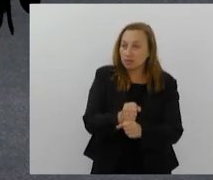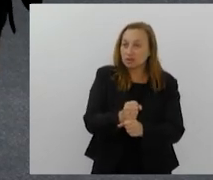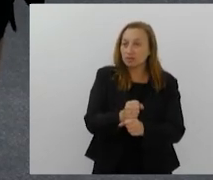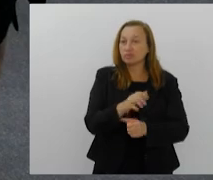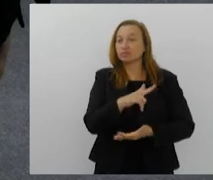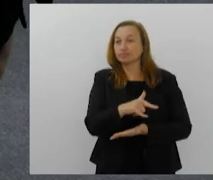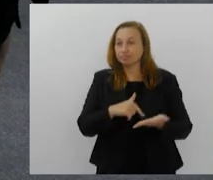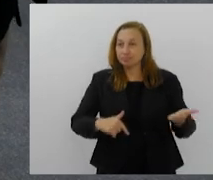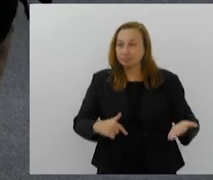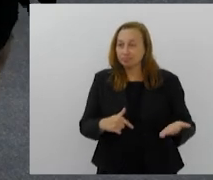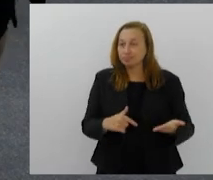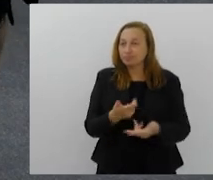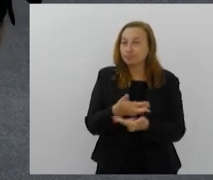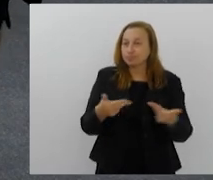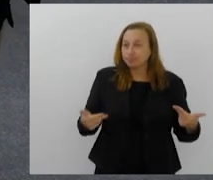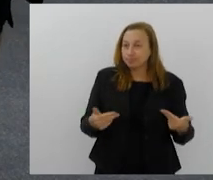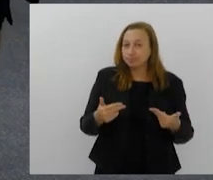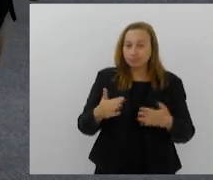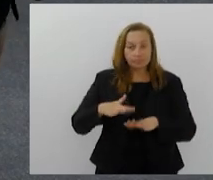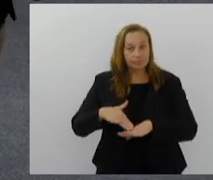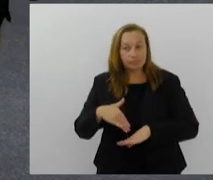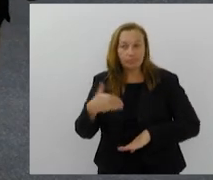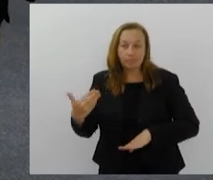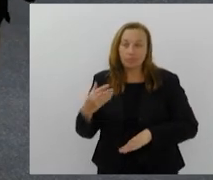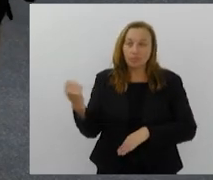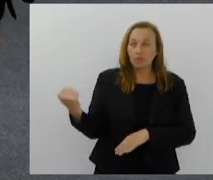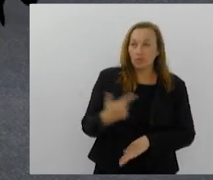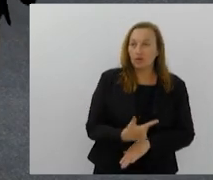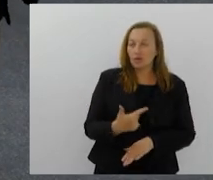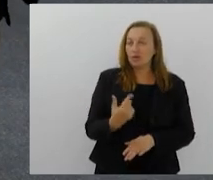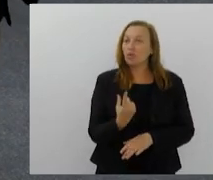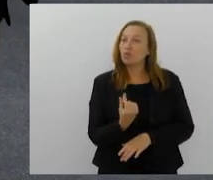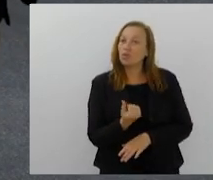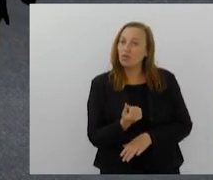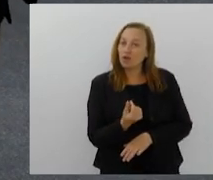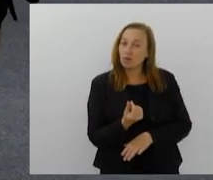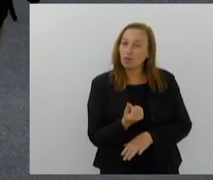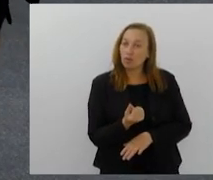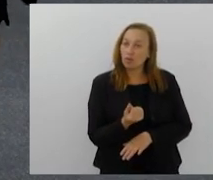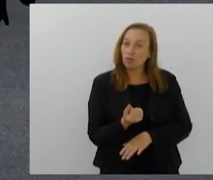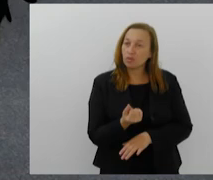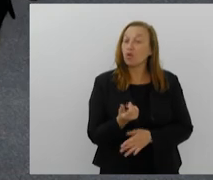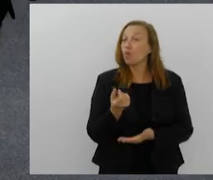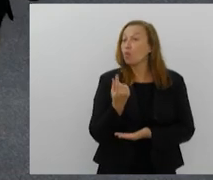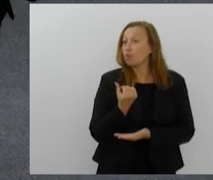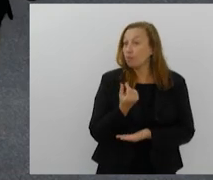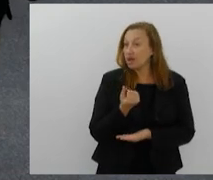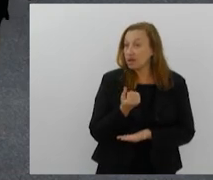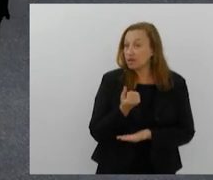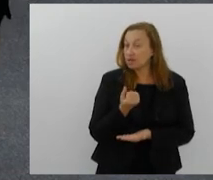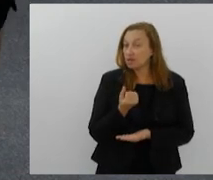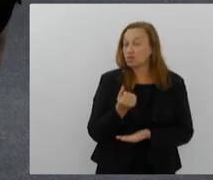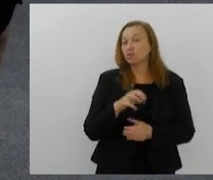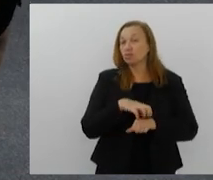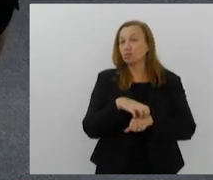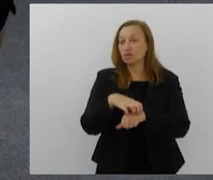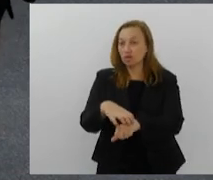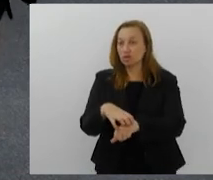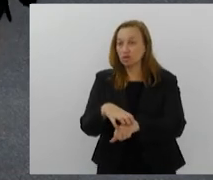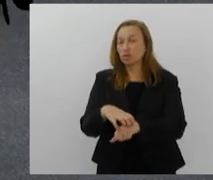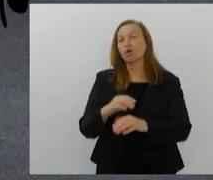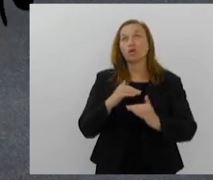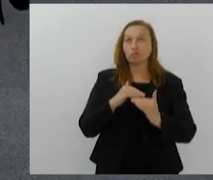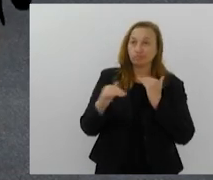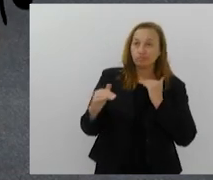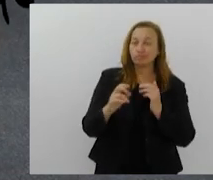receita coisas que são além do valor da tarifa, ou seja, o preço do transporte, do trem,